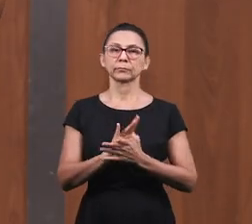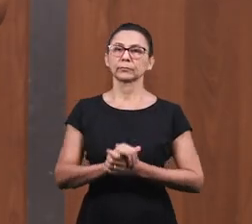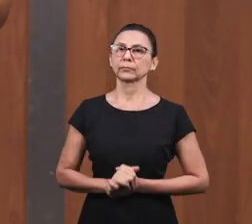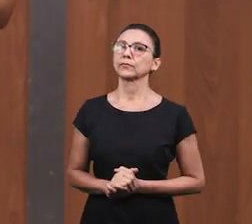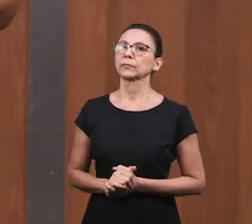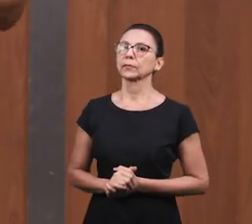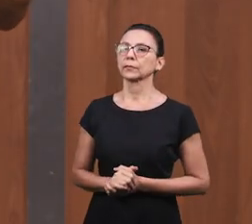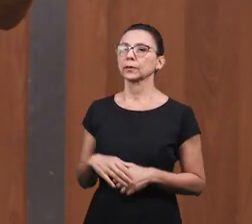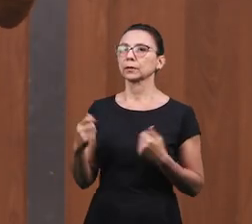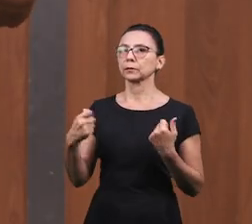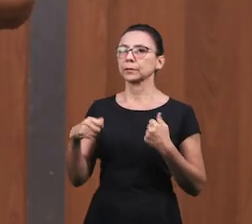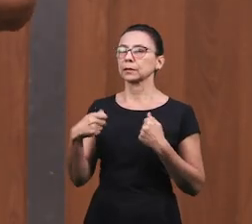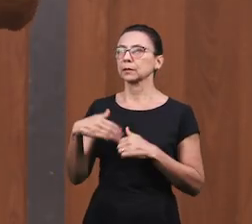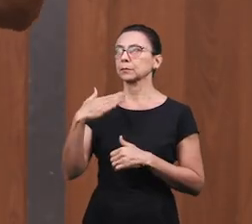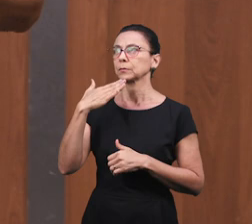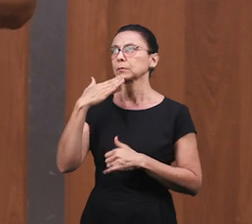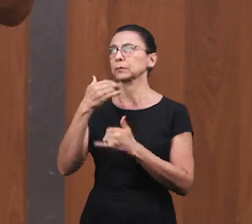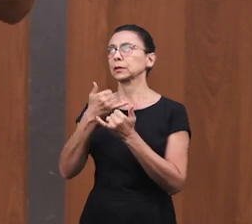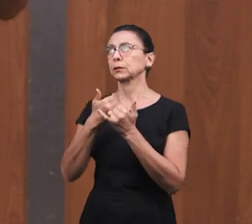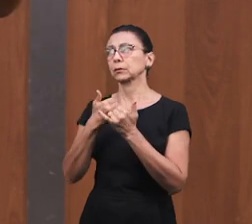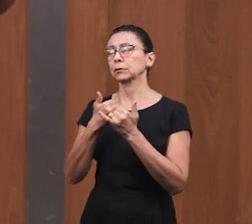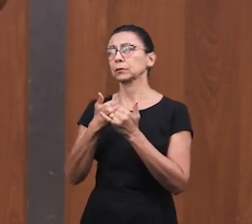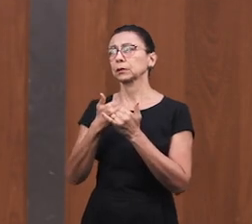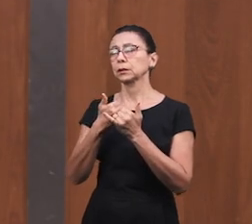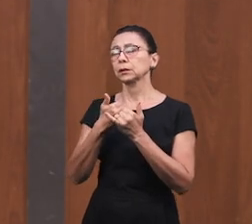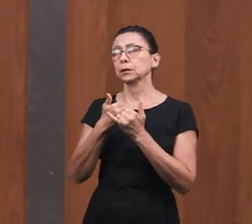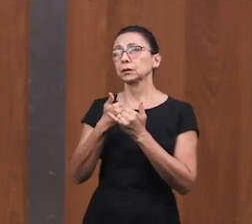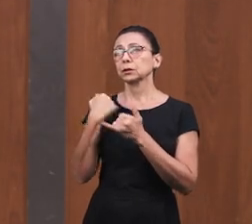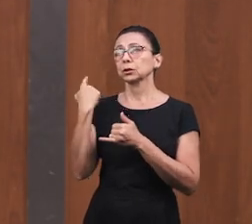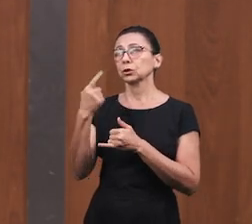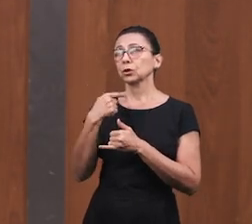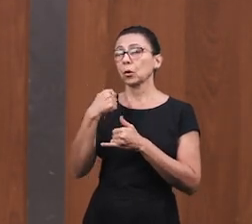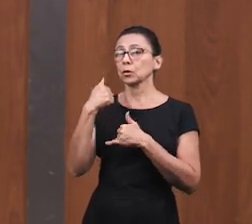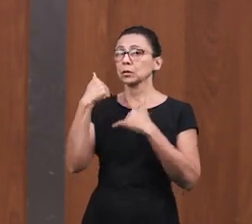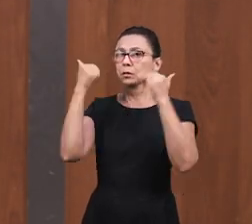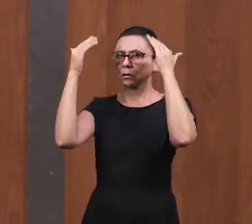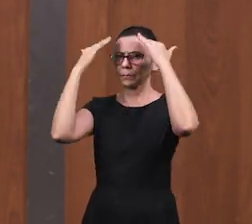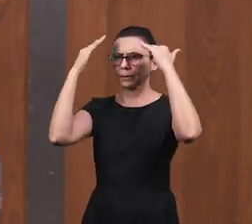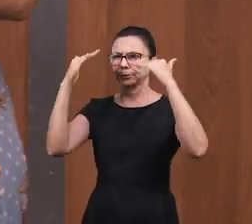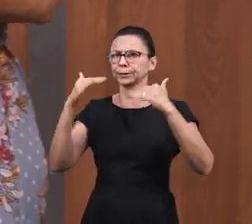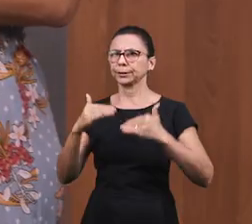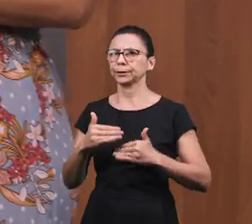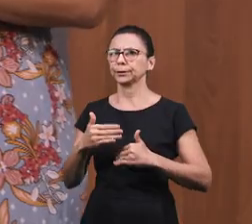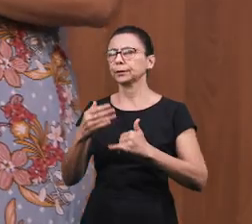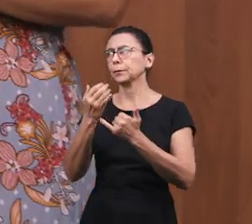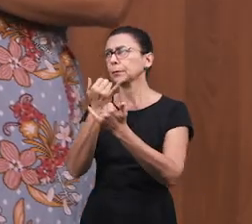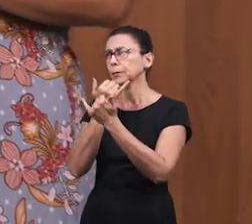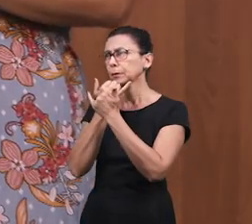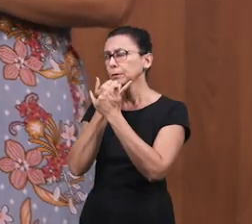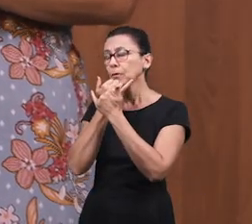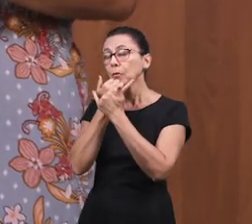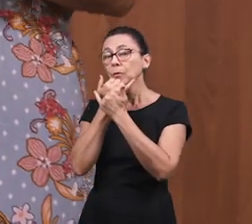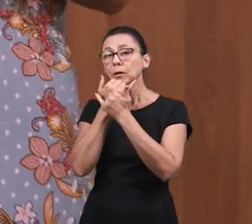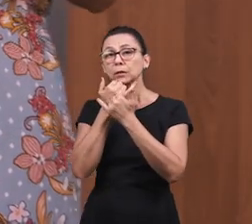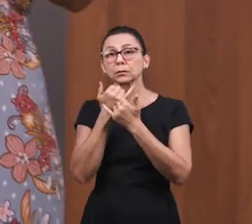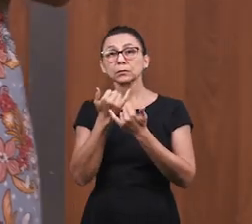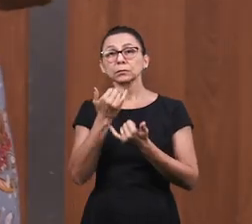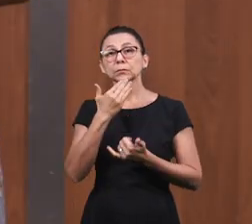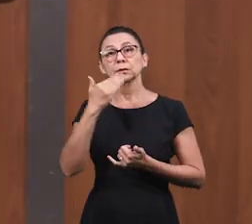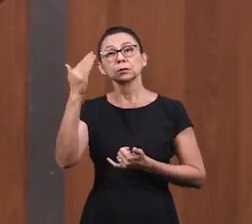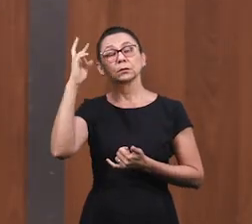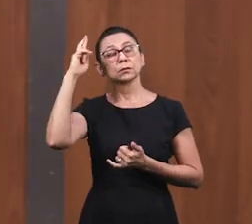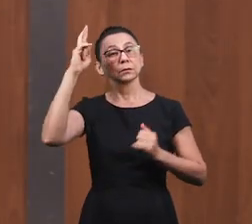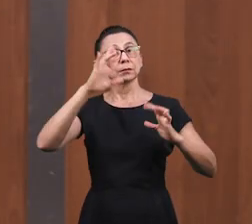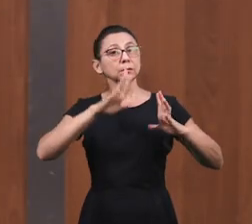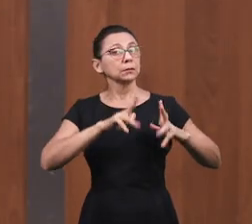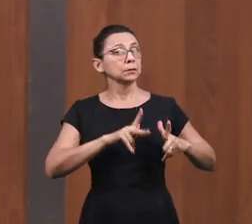Senhor. Precisamos reconhecer que somos pequenos diante de Deus e assim pedir que o Senhor limpe o